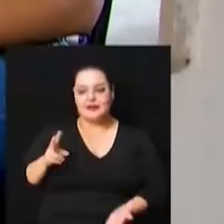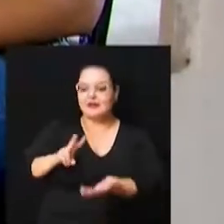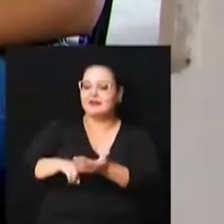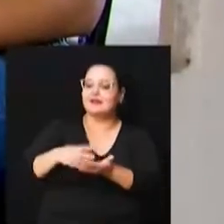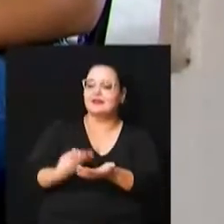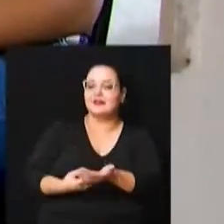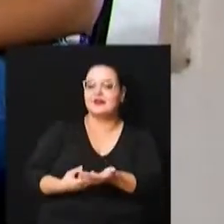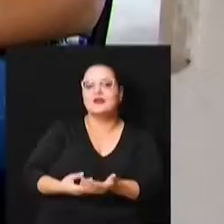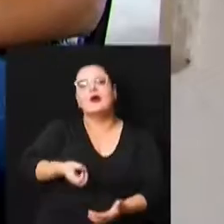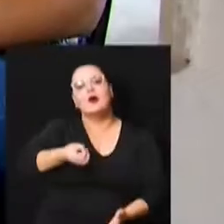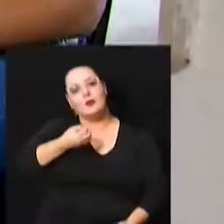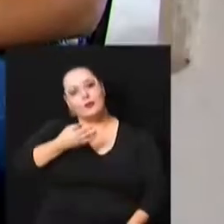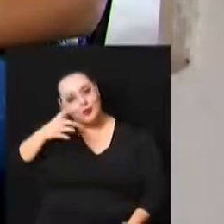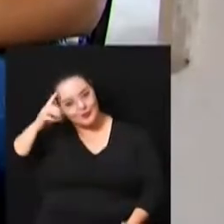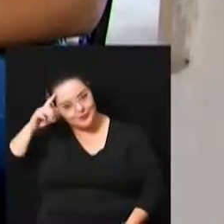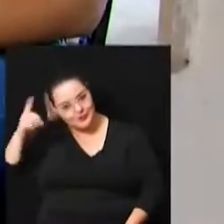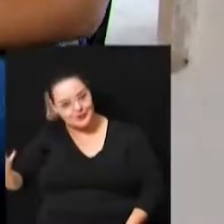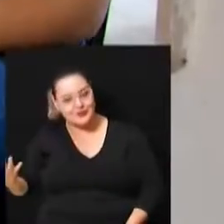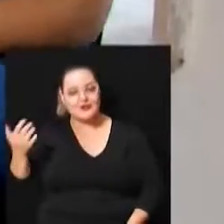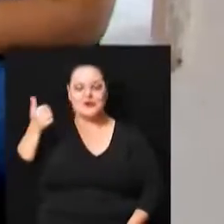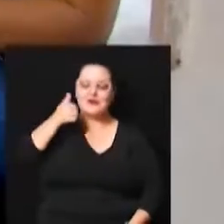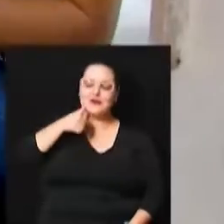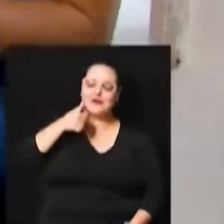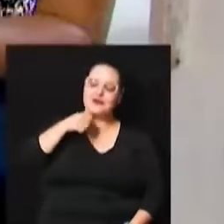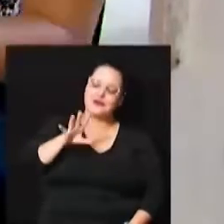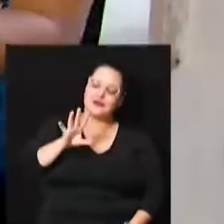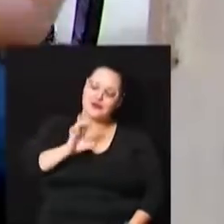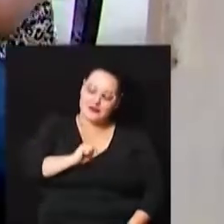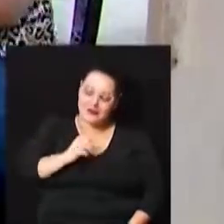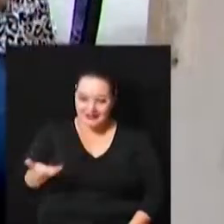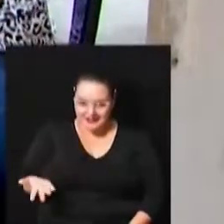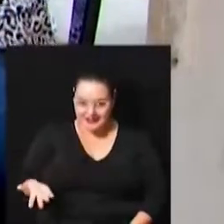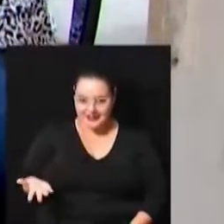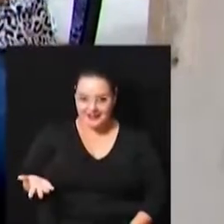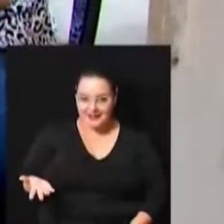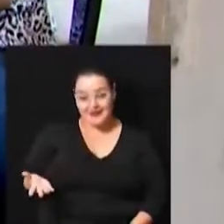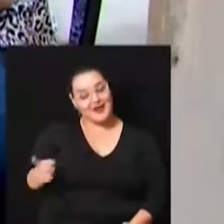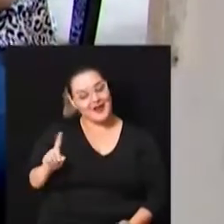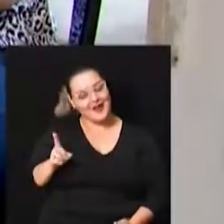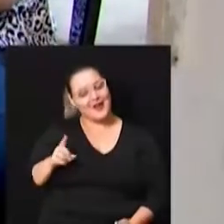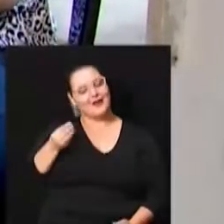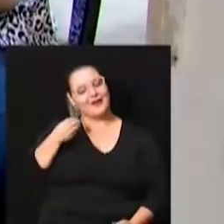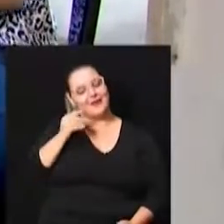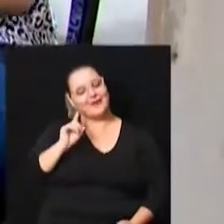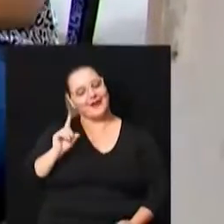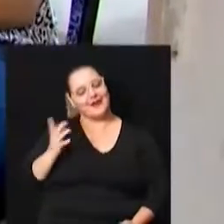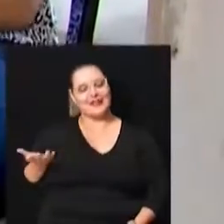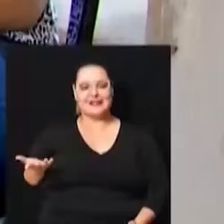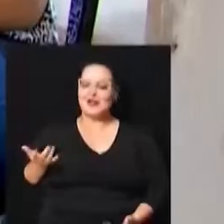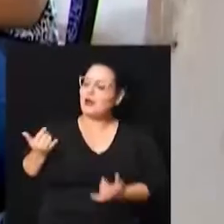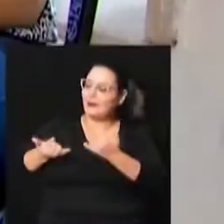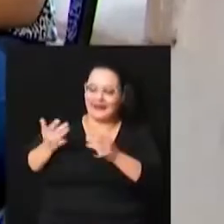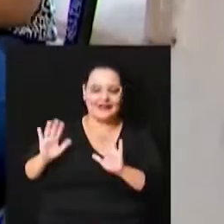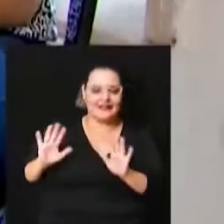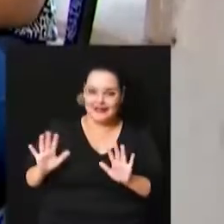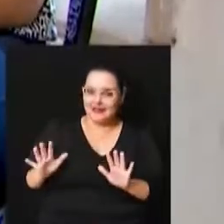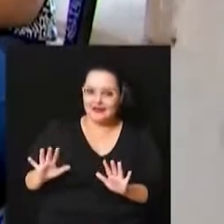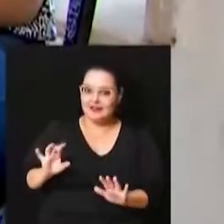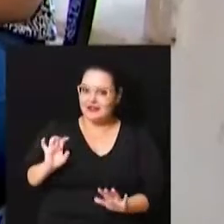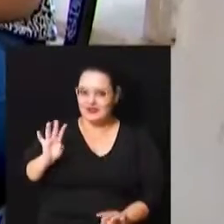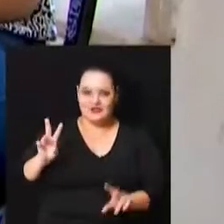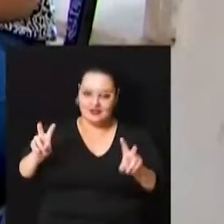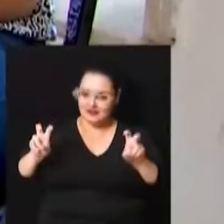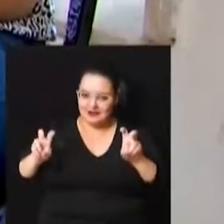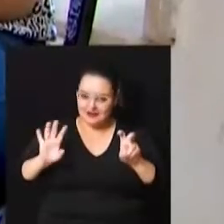pro pessoal aí. Bom dia, querida. Ah lá, tá vendo? Não tô fraco, não. Brincadeira, viu, gente? Só sei